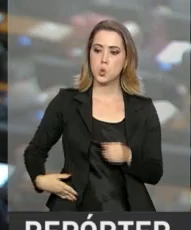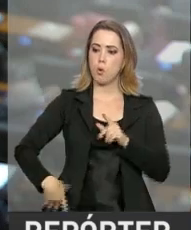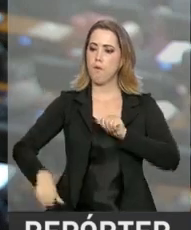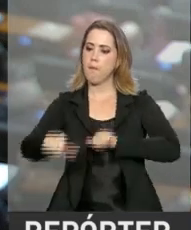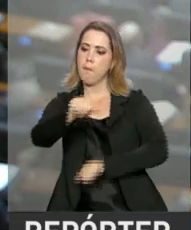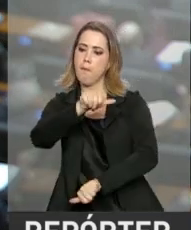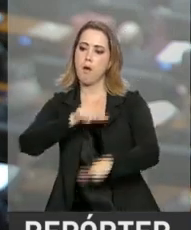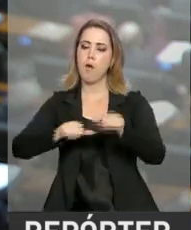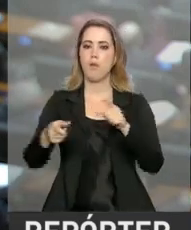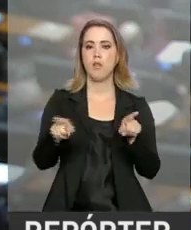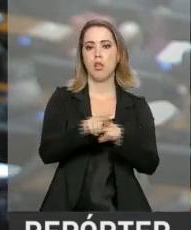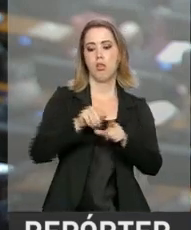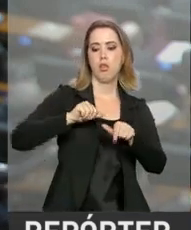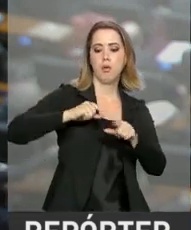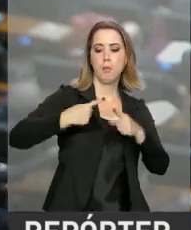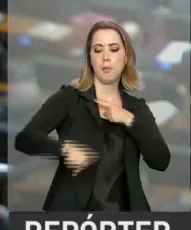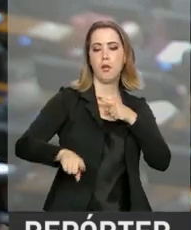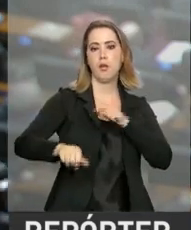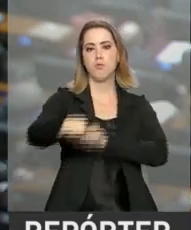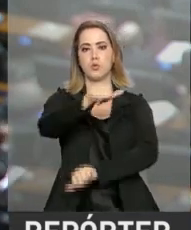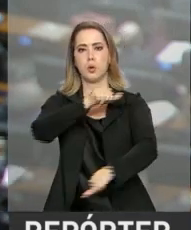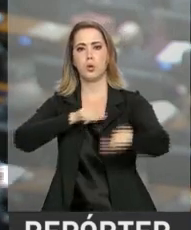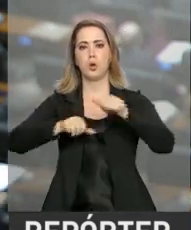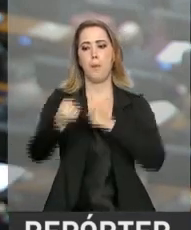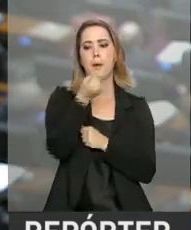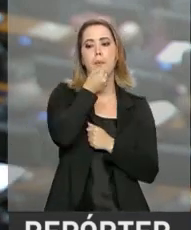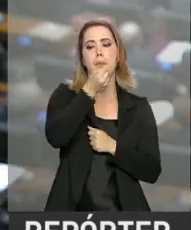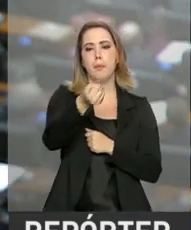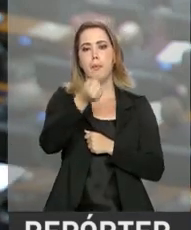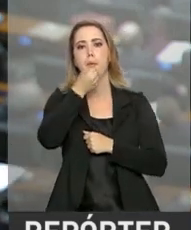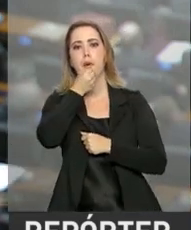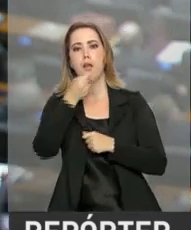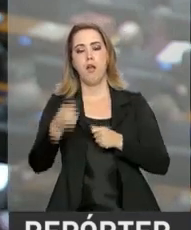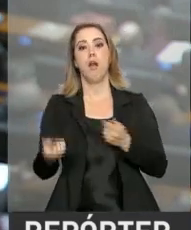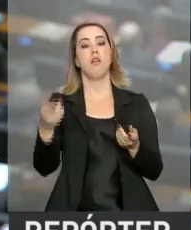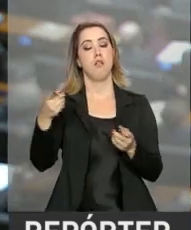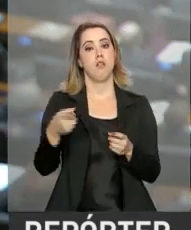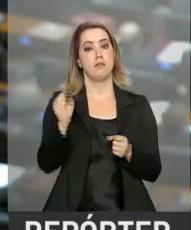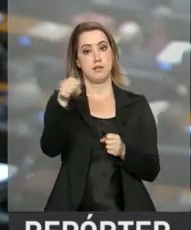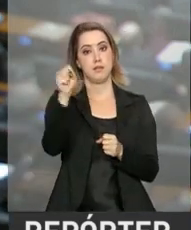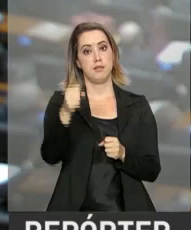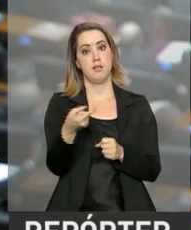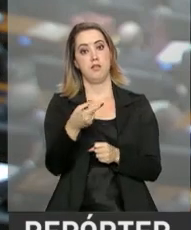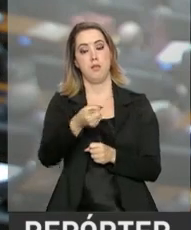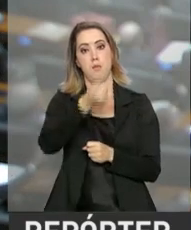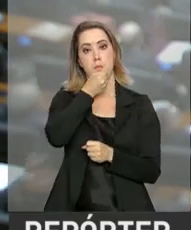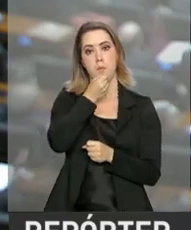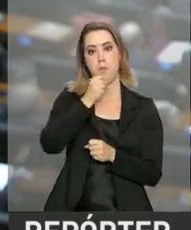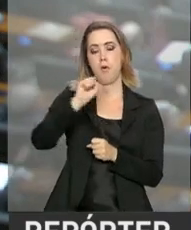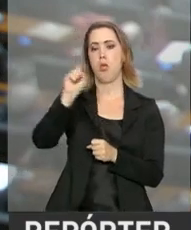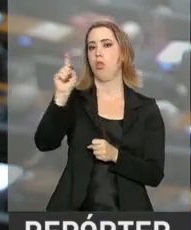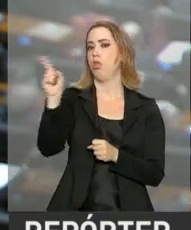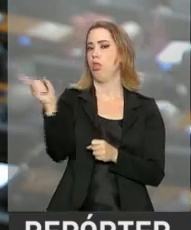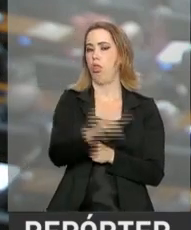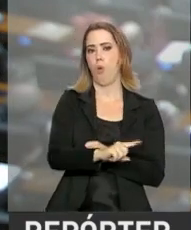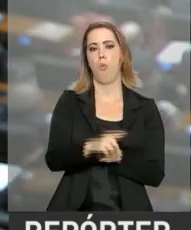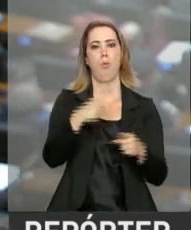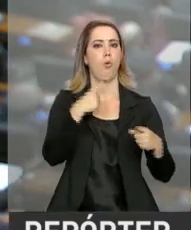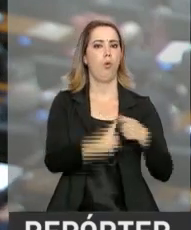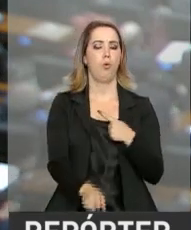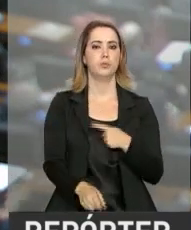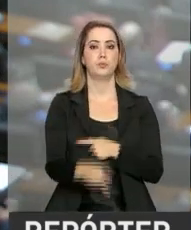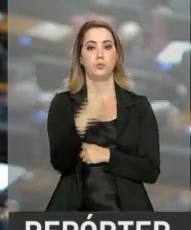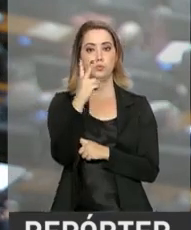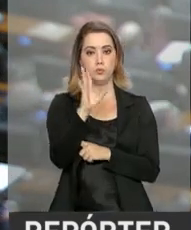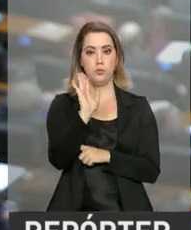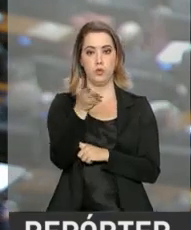nos microfones da tribuna aqui do plenário Ulisses Guimarães a favor e contra a proposta de emenda constitucional. Dois deputados da